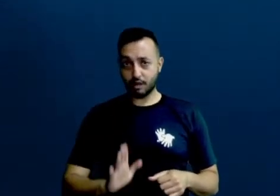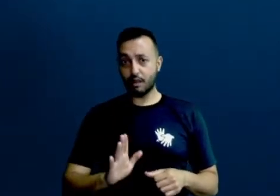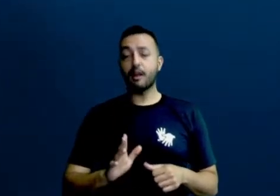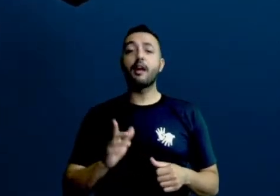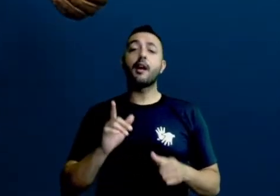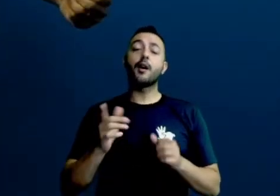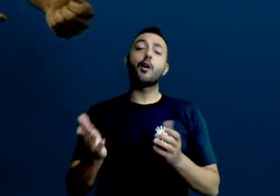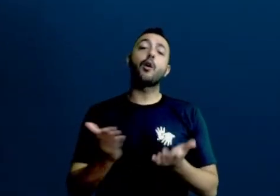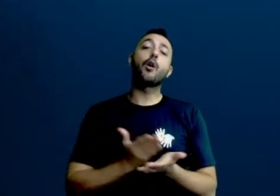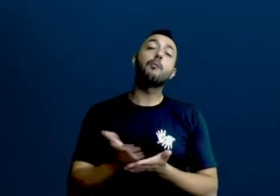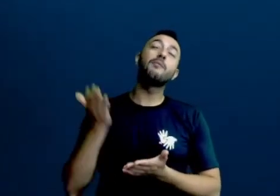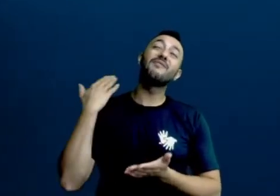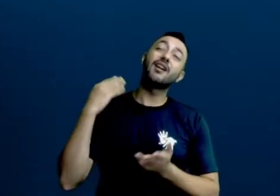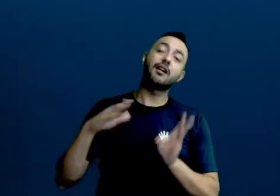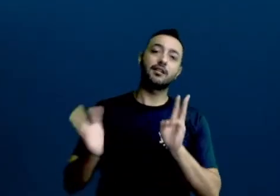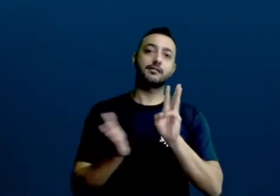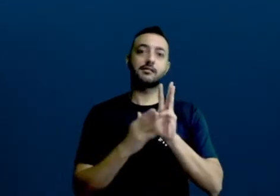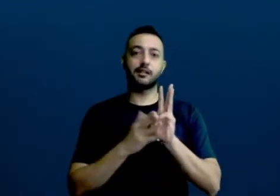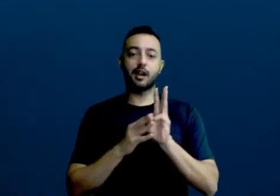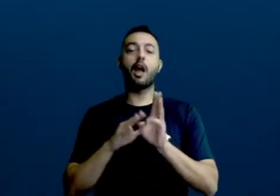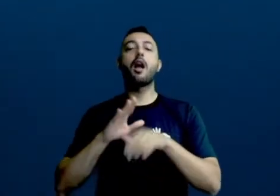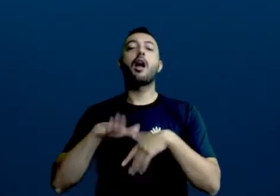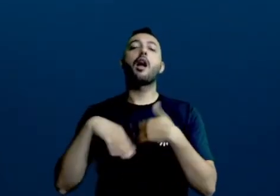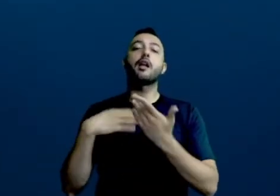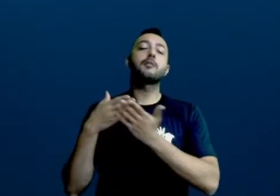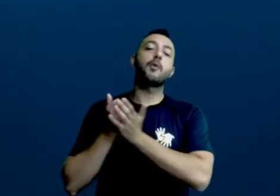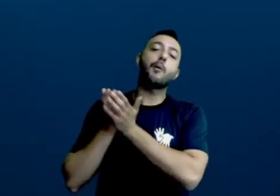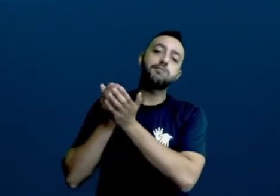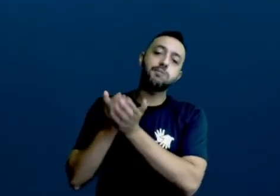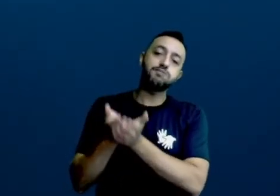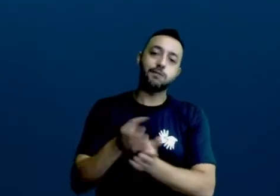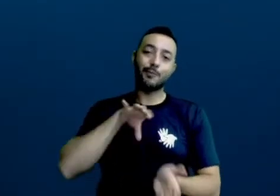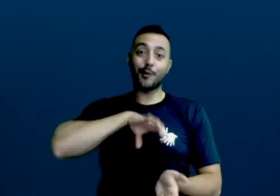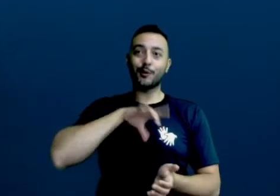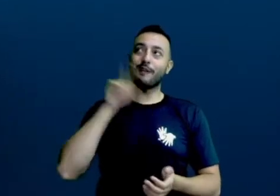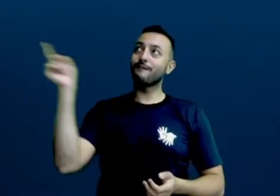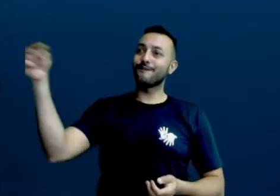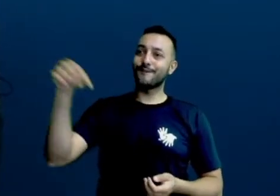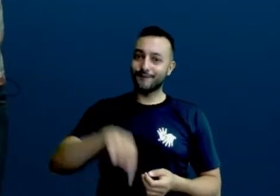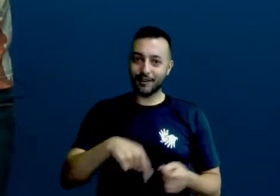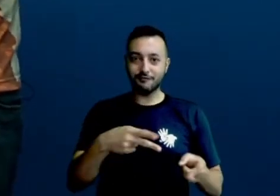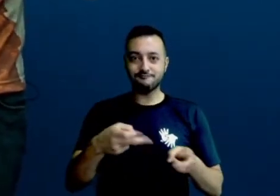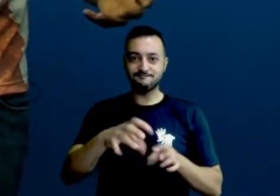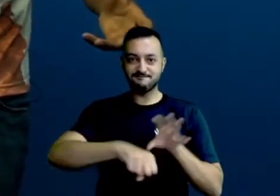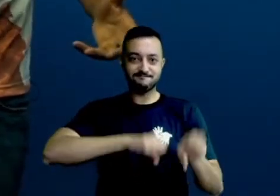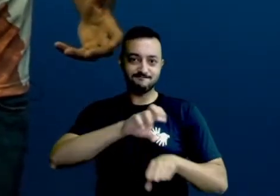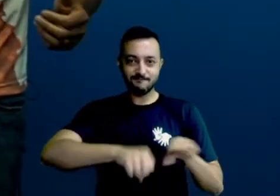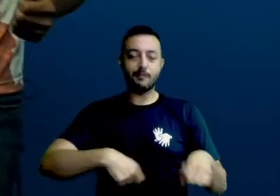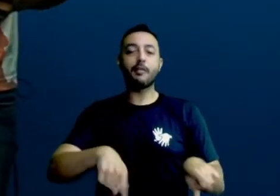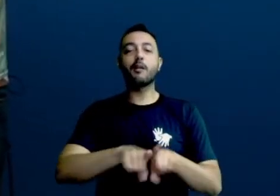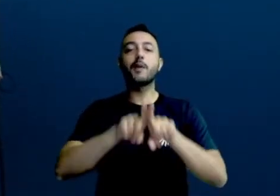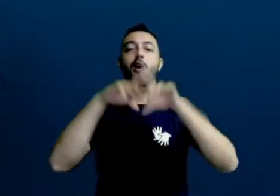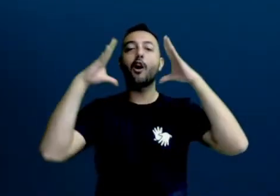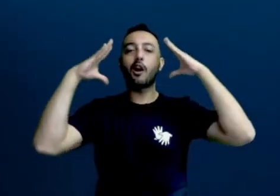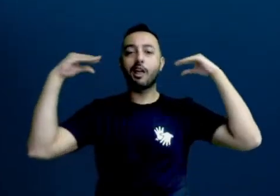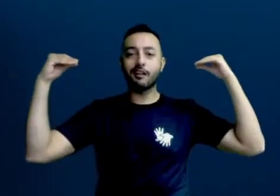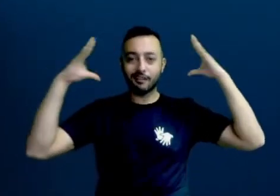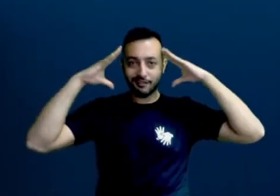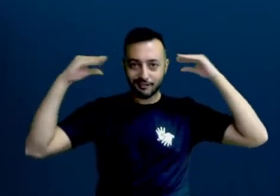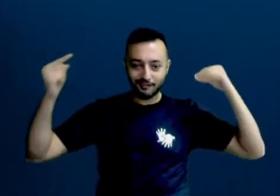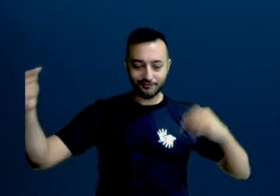era um dos índios né mas chegaram aqui os portugueses para colonizar e outras Nações também como os holandeses né